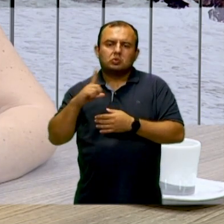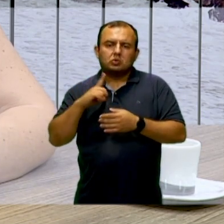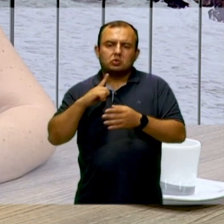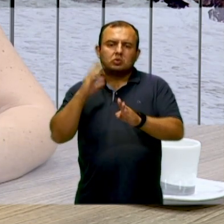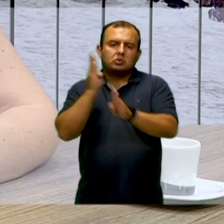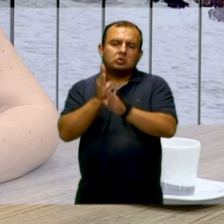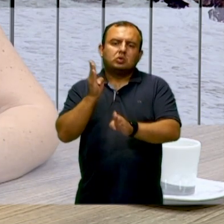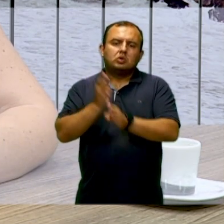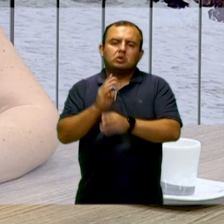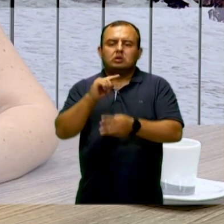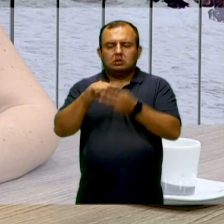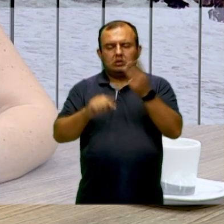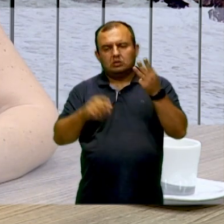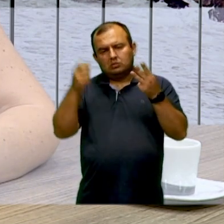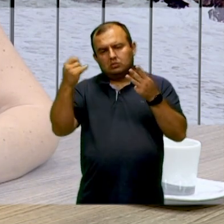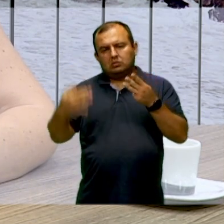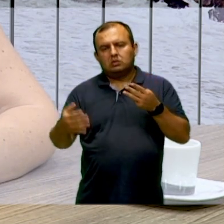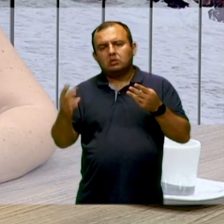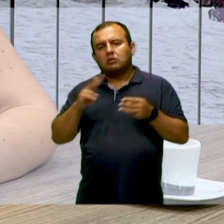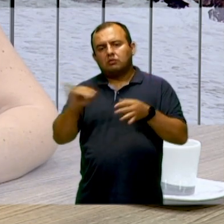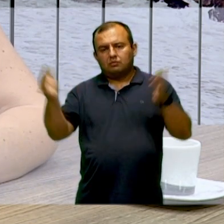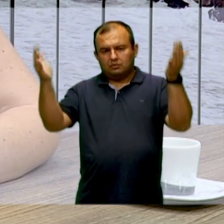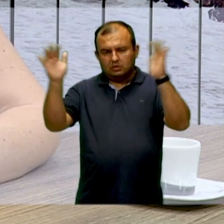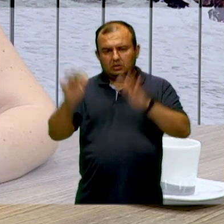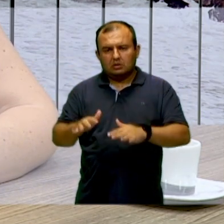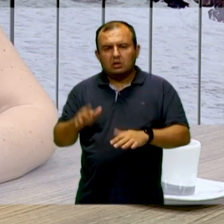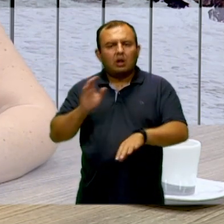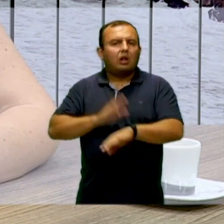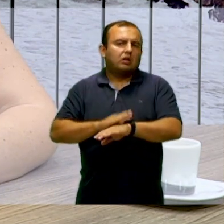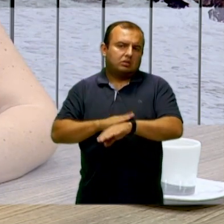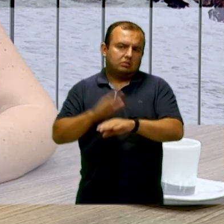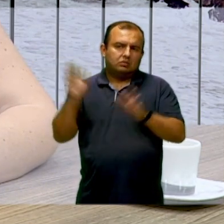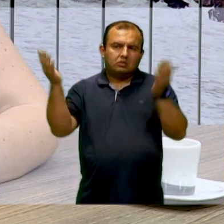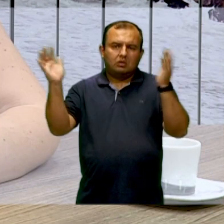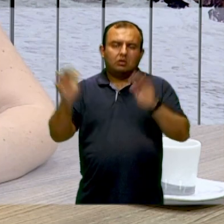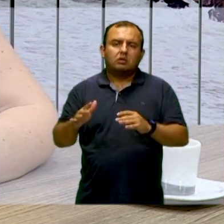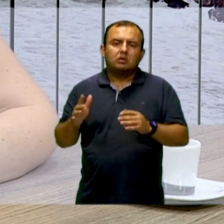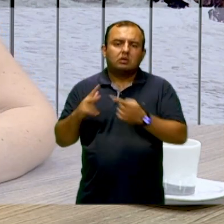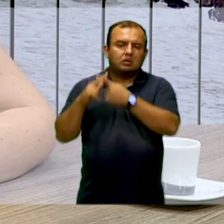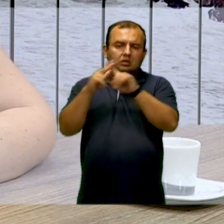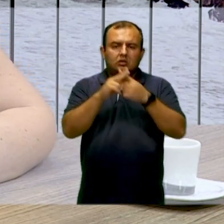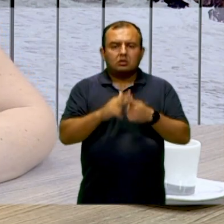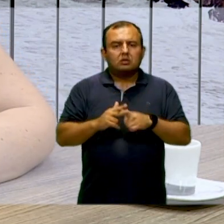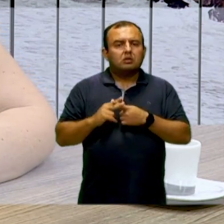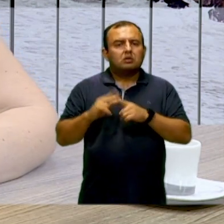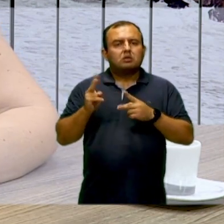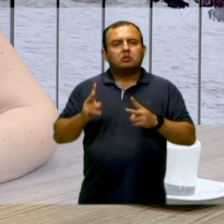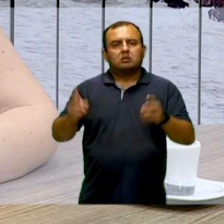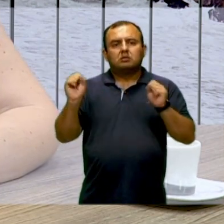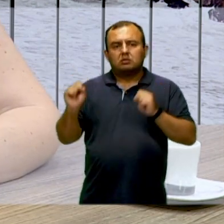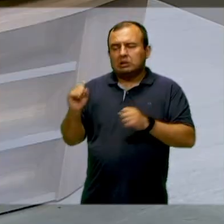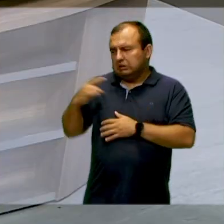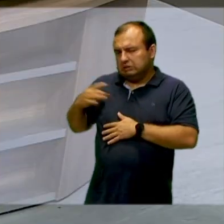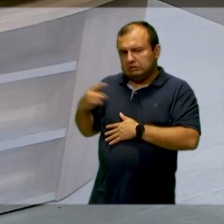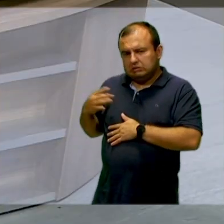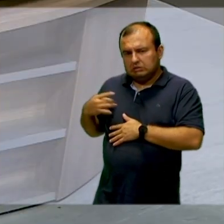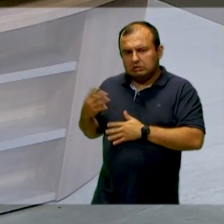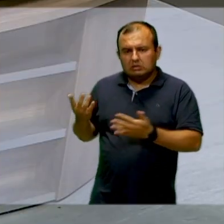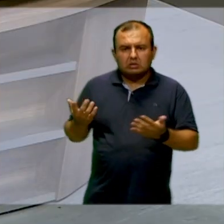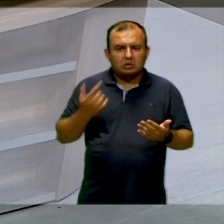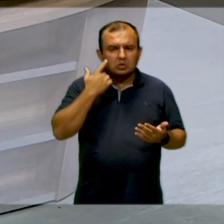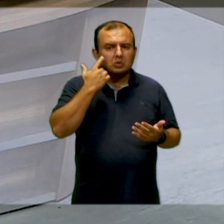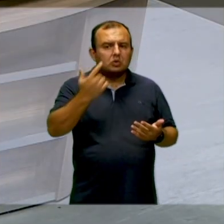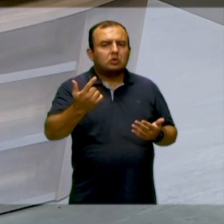laudos falando sobre isso. Aquilo vai cair. É questão de tempo. Então, arrumar sempre pode. Que medo, Ana. Mas se tu